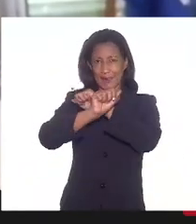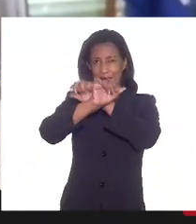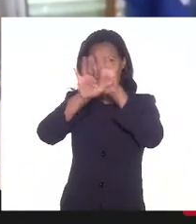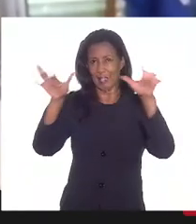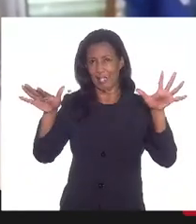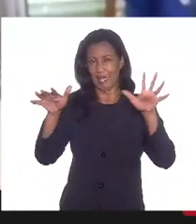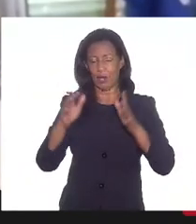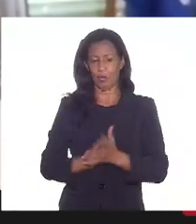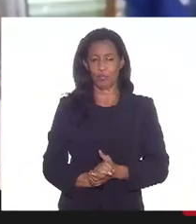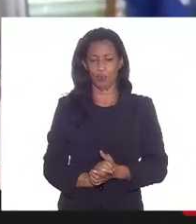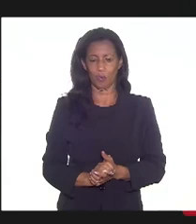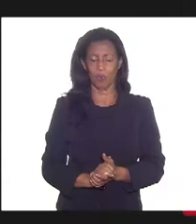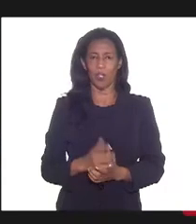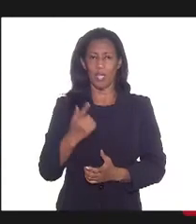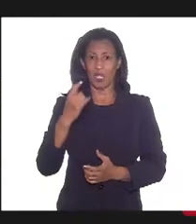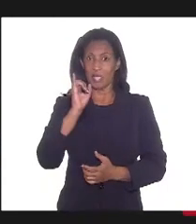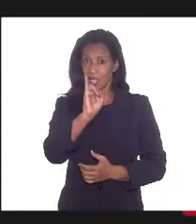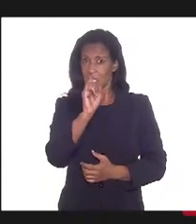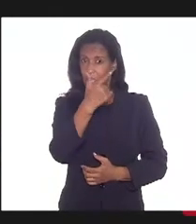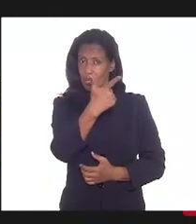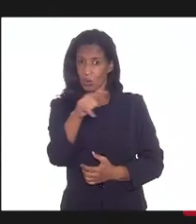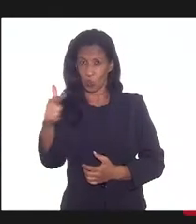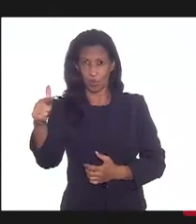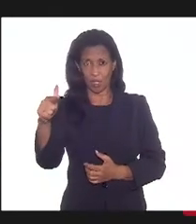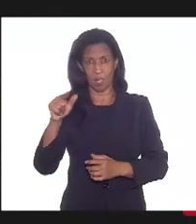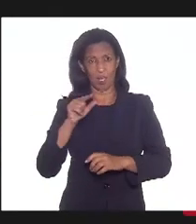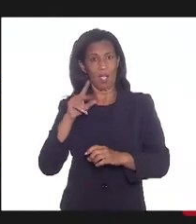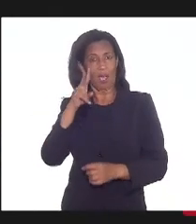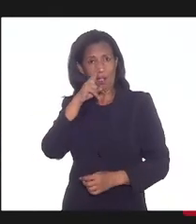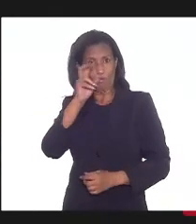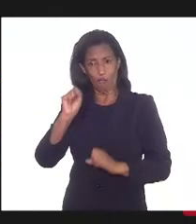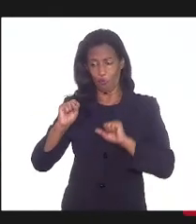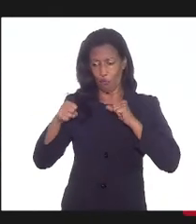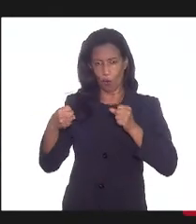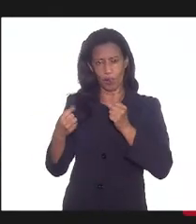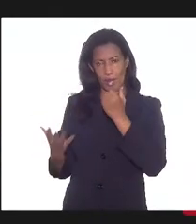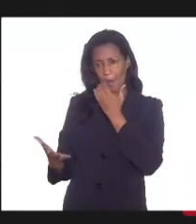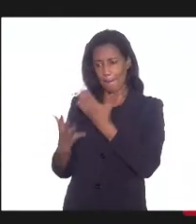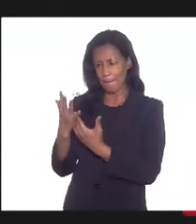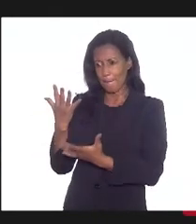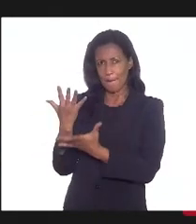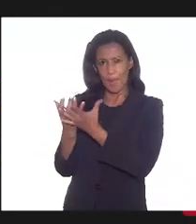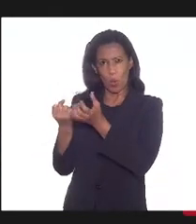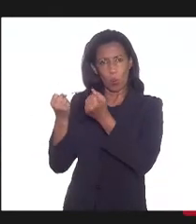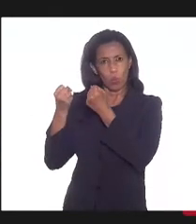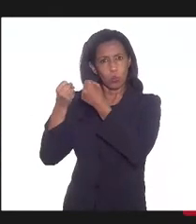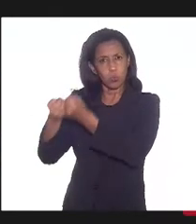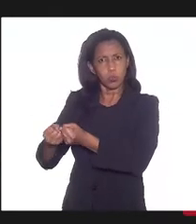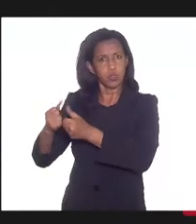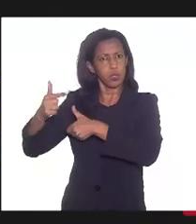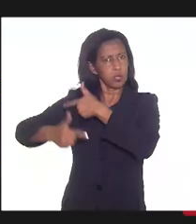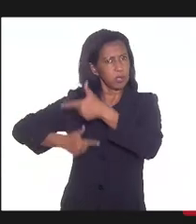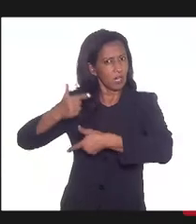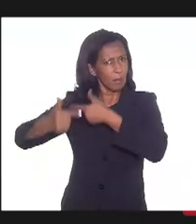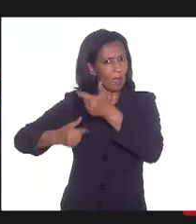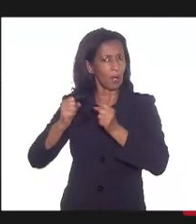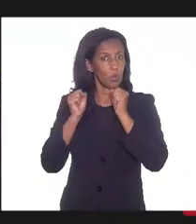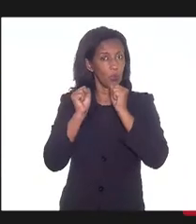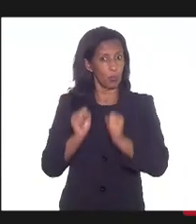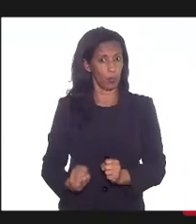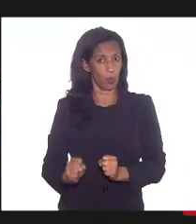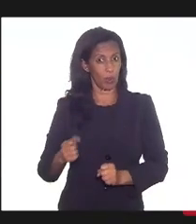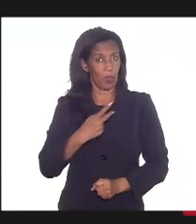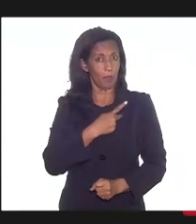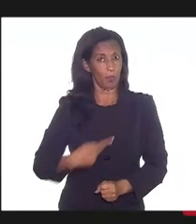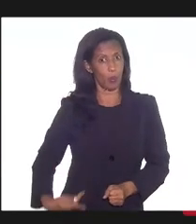essa área muito bom, se não tiver a força, a mão pesada do poder público, ou maneira indutiva